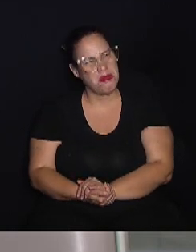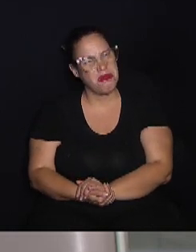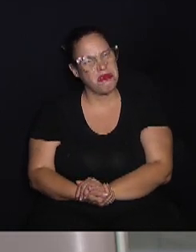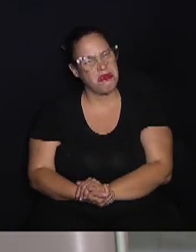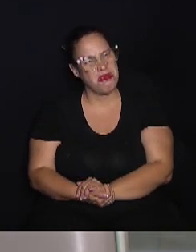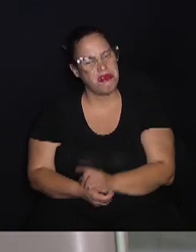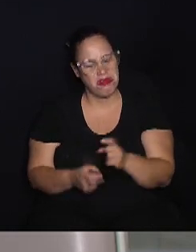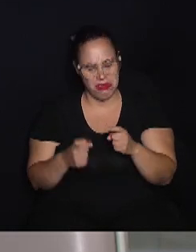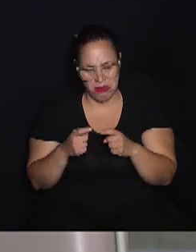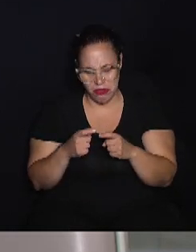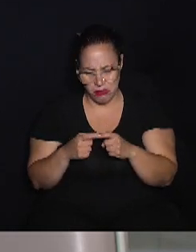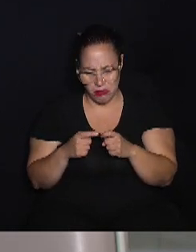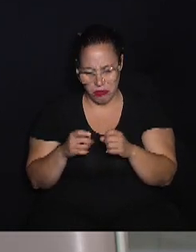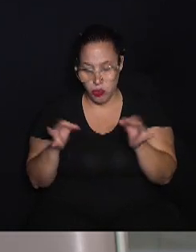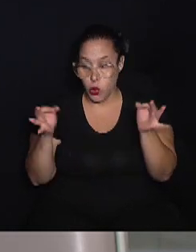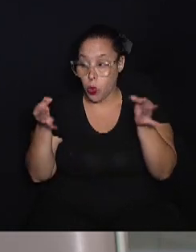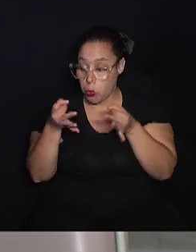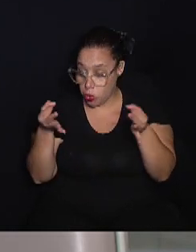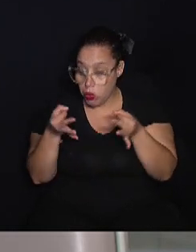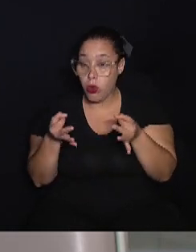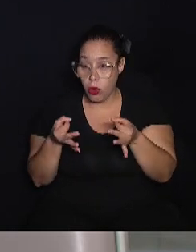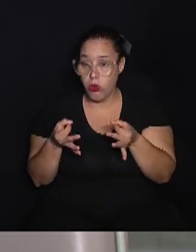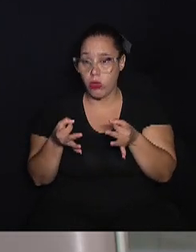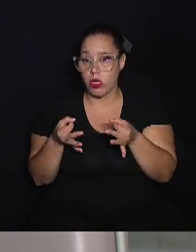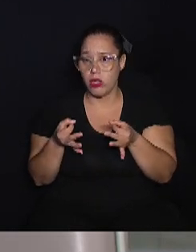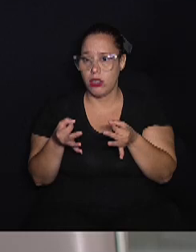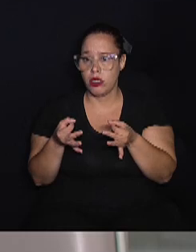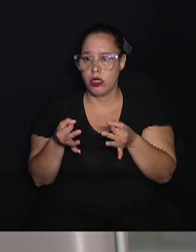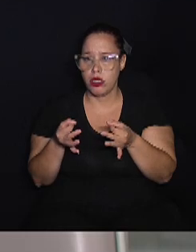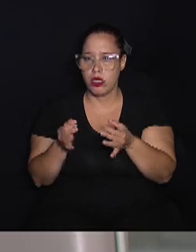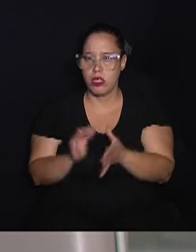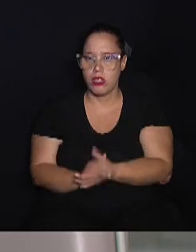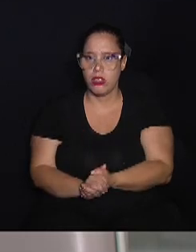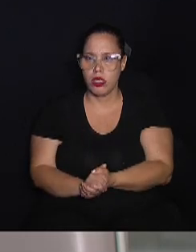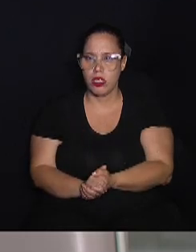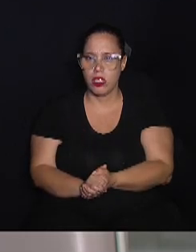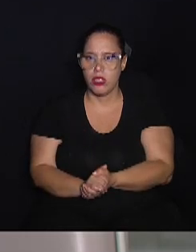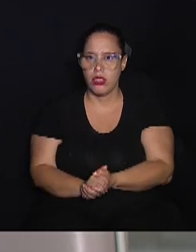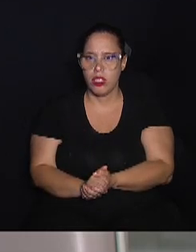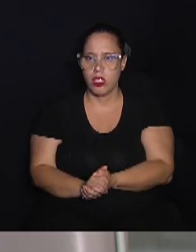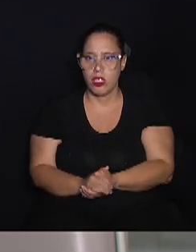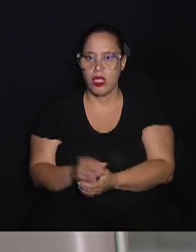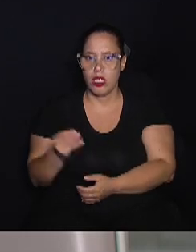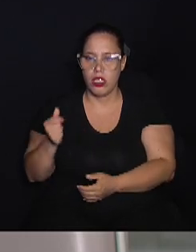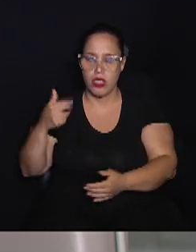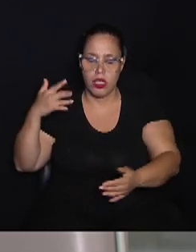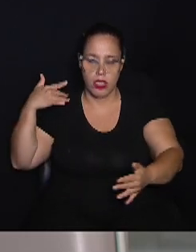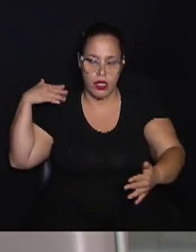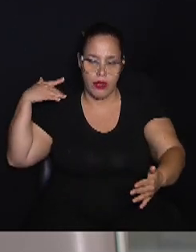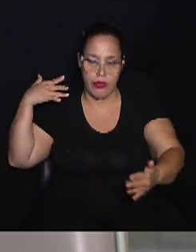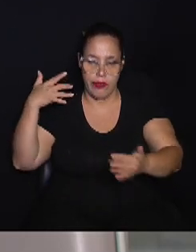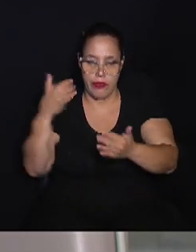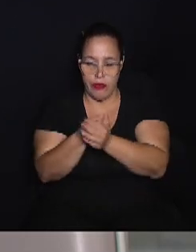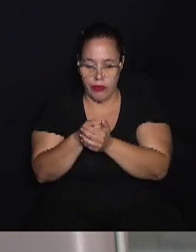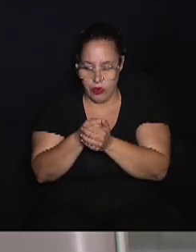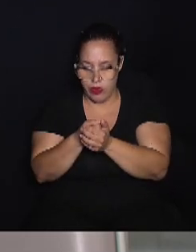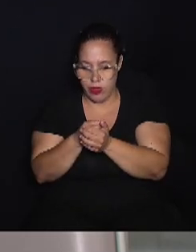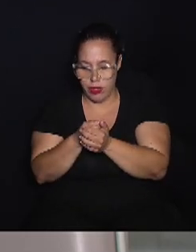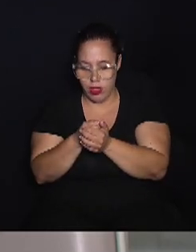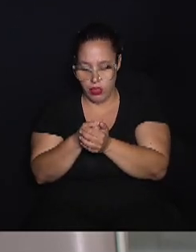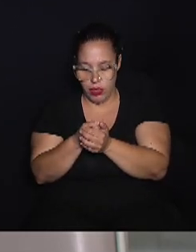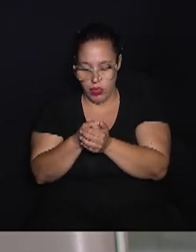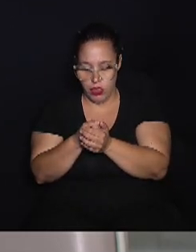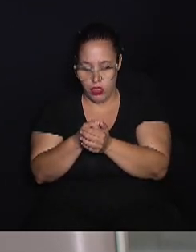medicina excelente né Ela vem aí e é uma medicina muito antiga né então ah nos